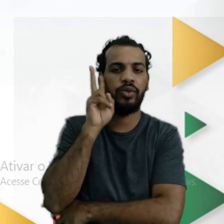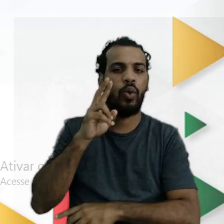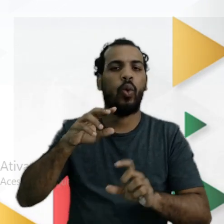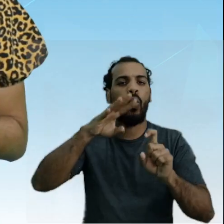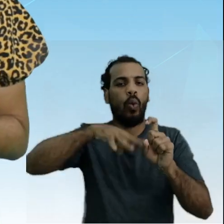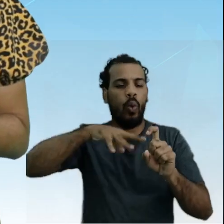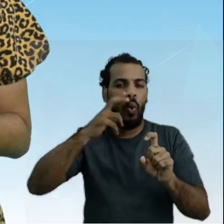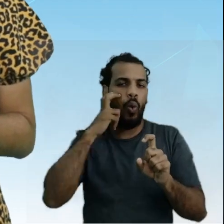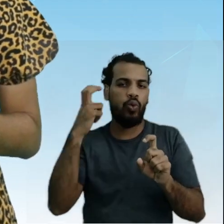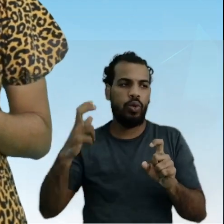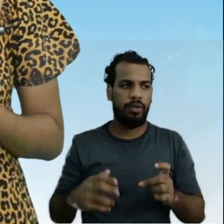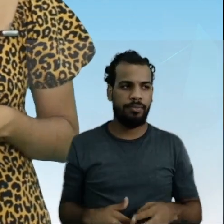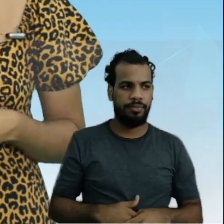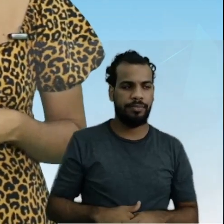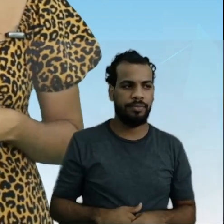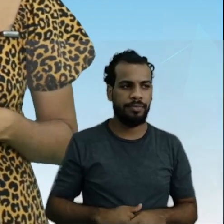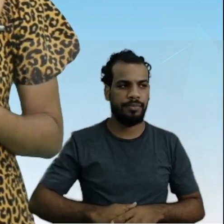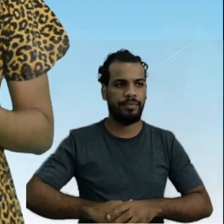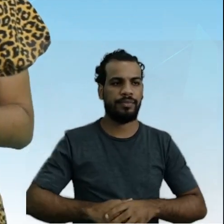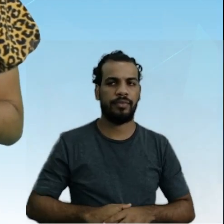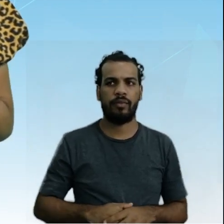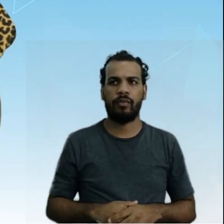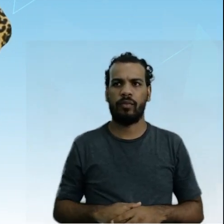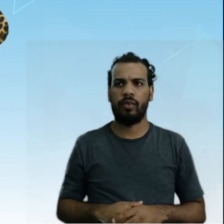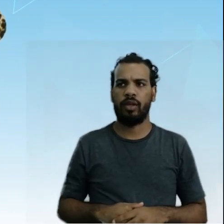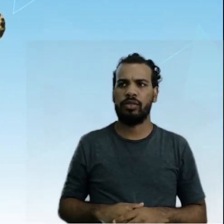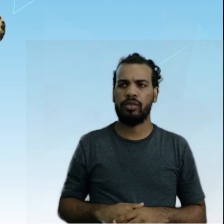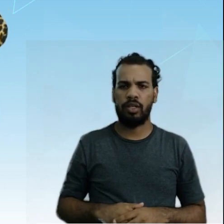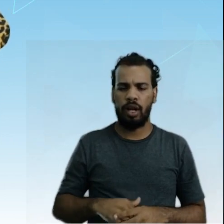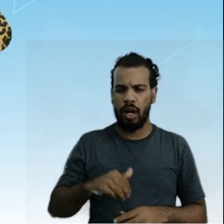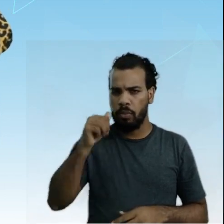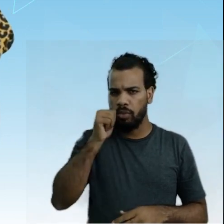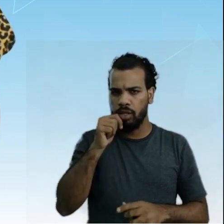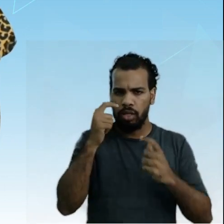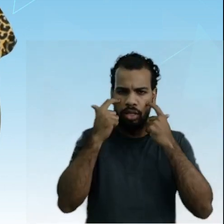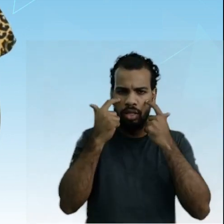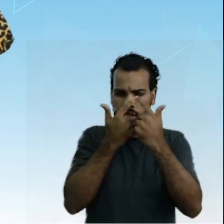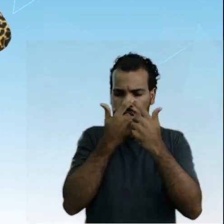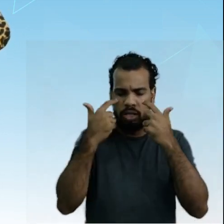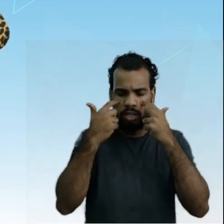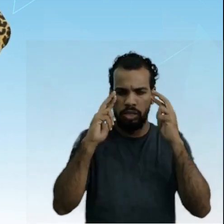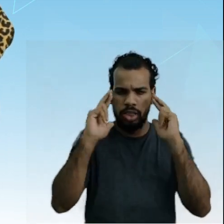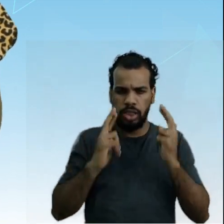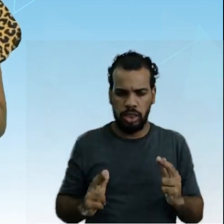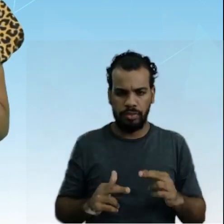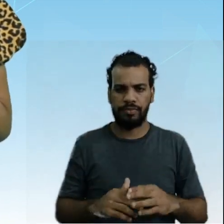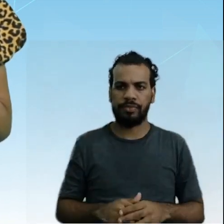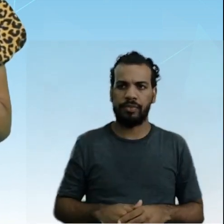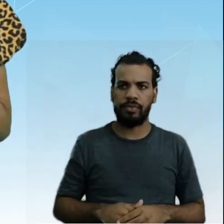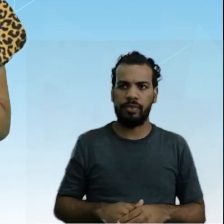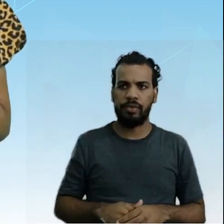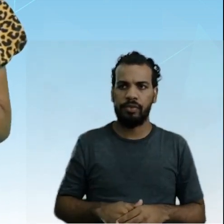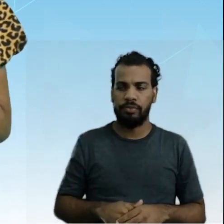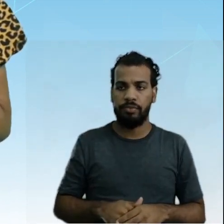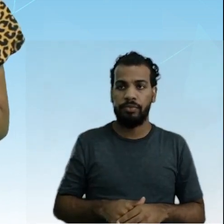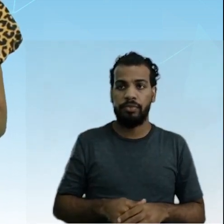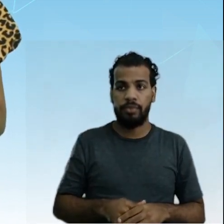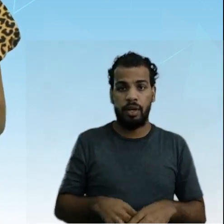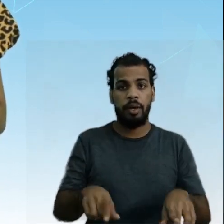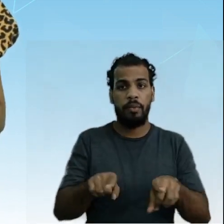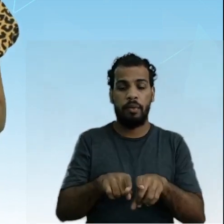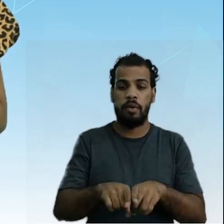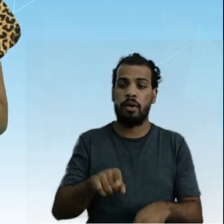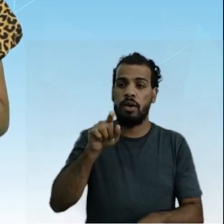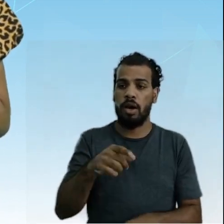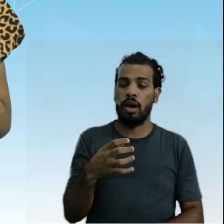só interrompendo aqui, quando diz uma mulher com 2 olhos de trovão. Também eu acho, entre aspas, muita audácia nossa, dizer,